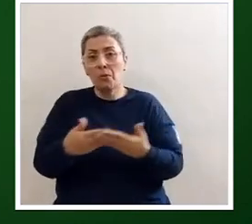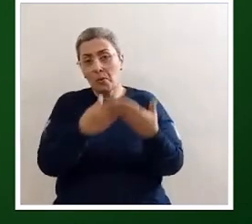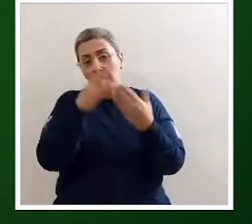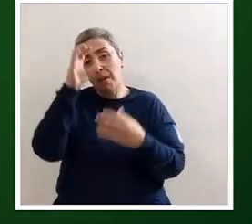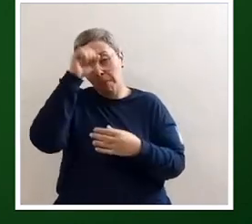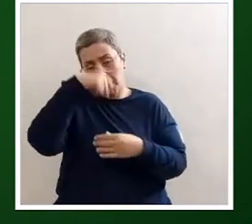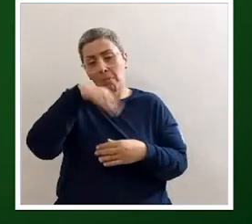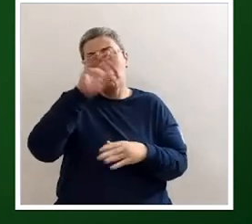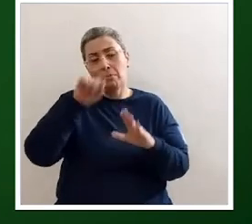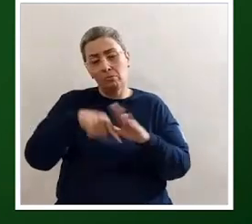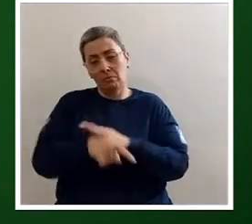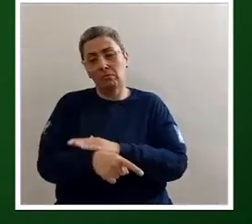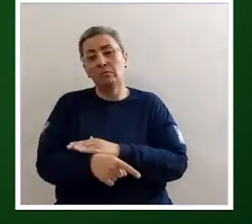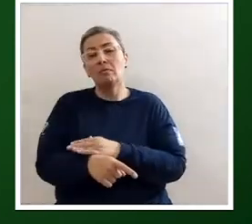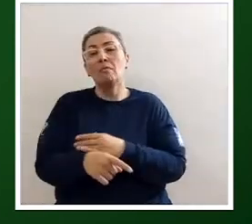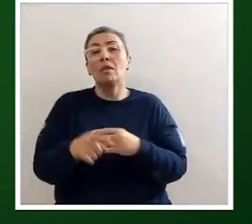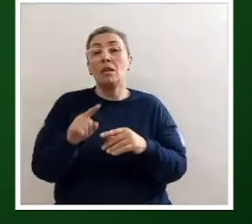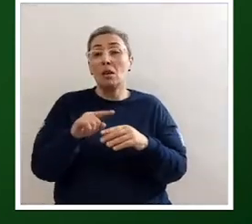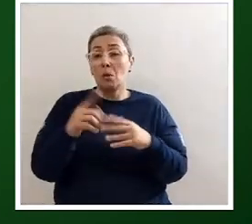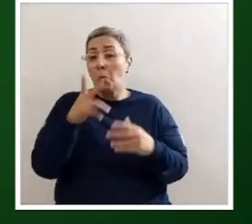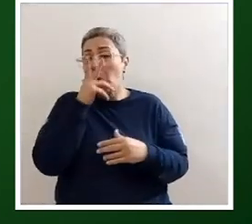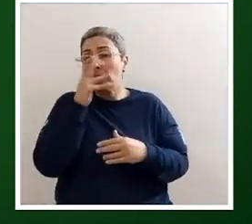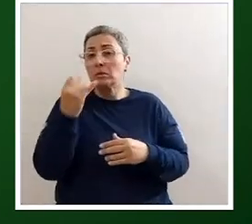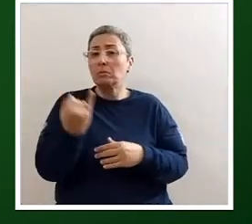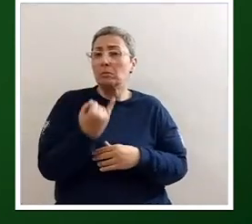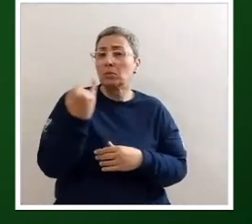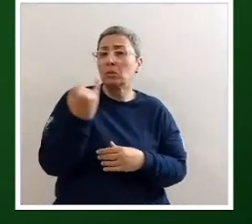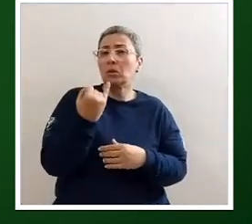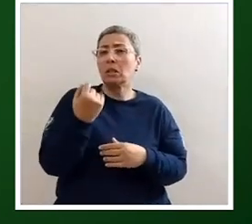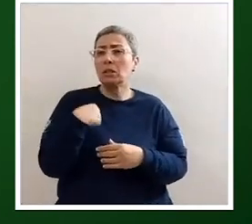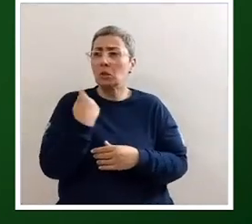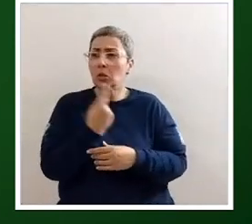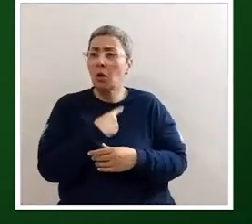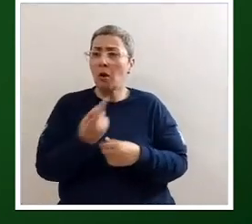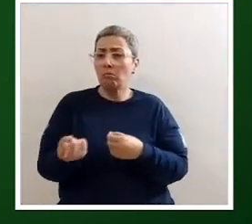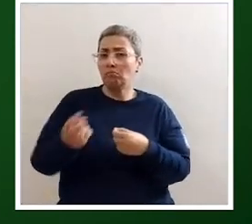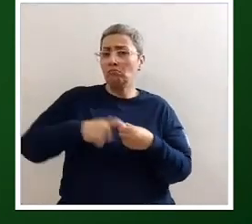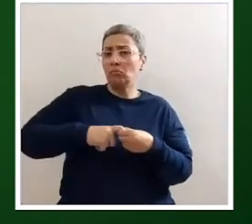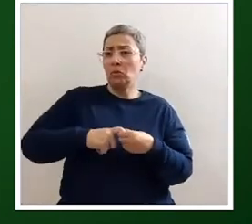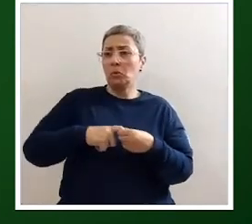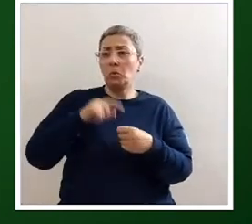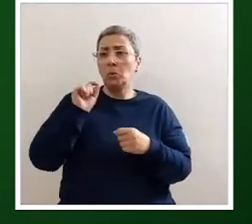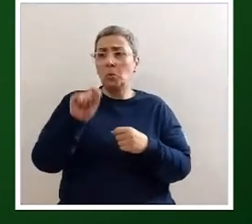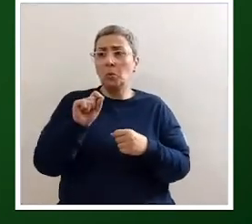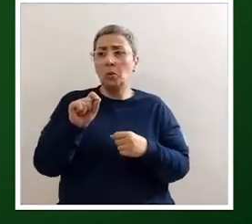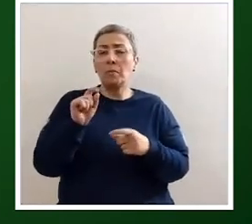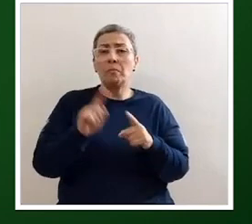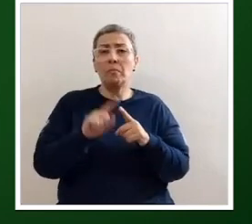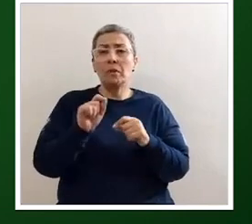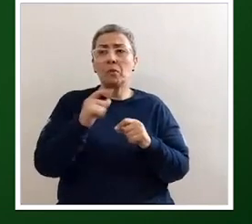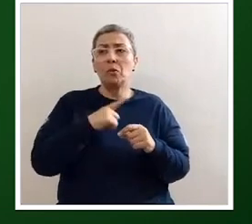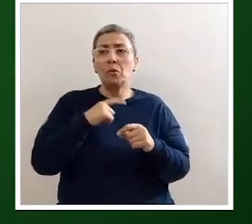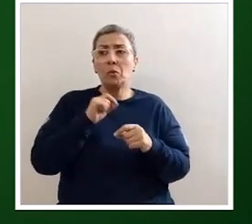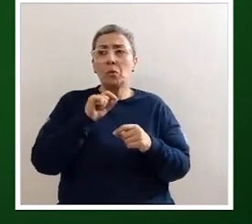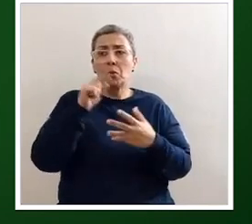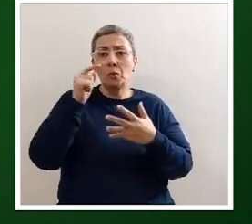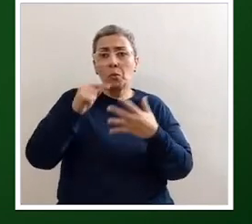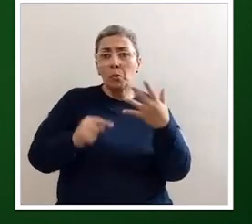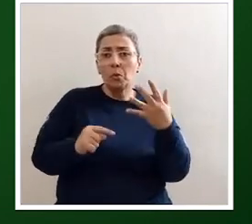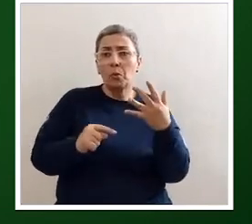aprendizagem mais efetiva eu acho importante a gente retomar aqui essa questão